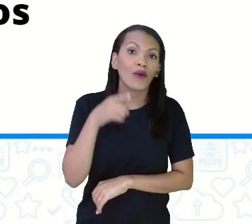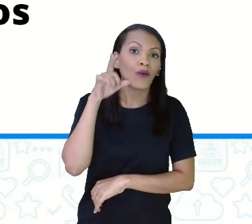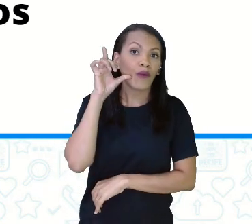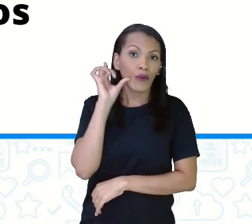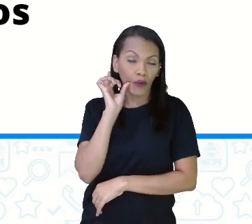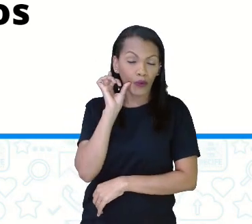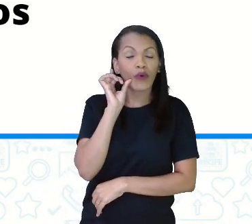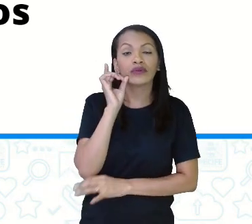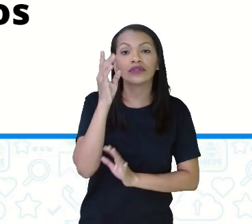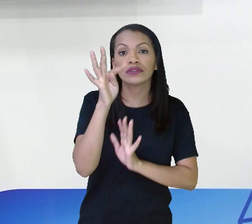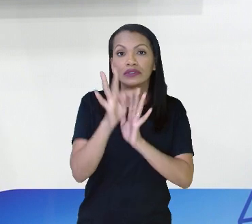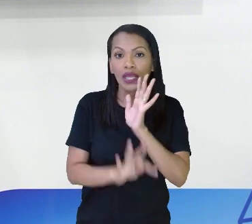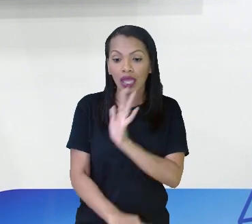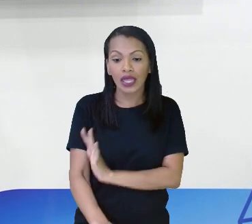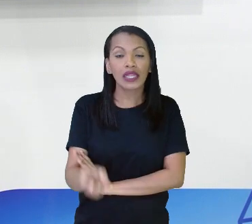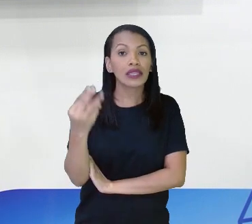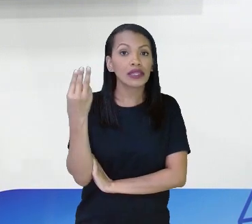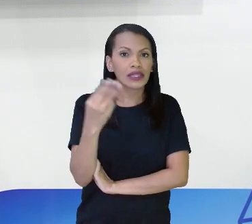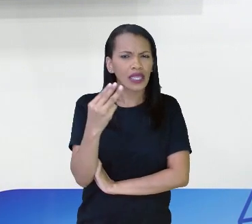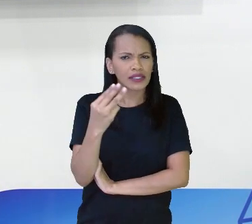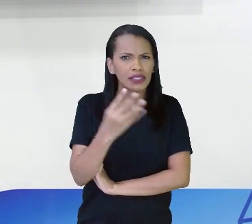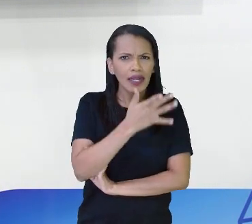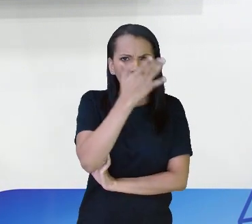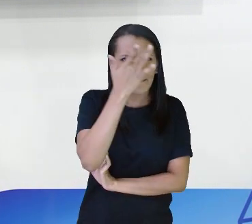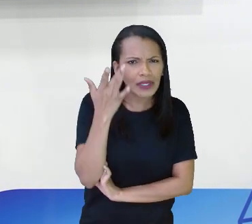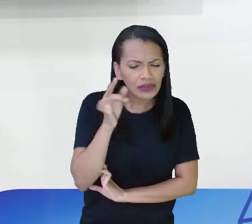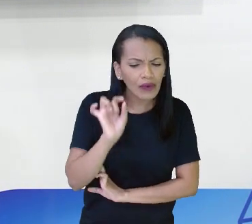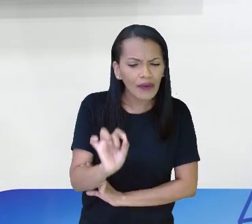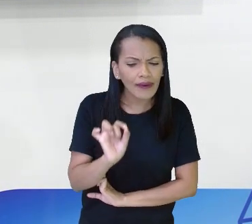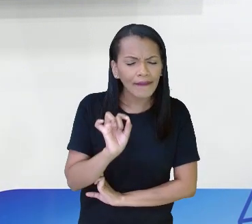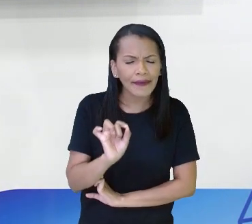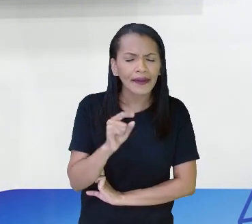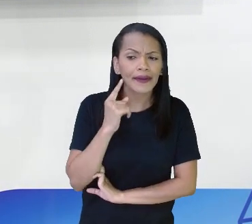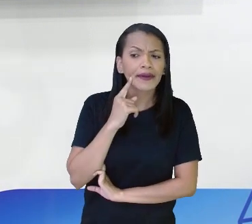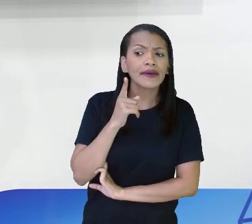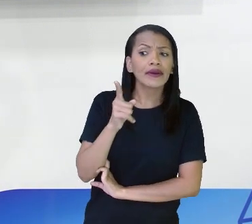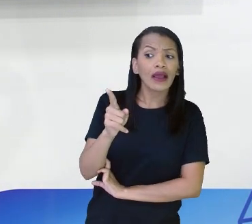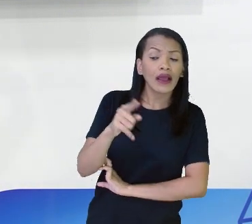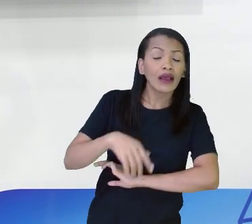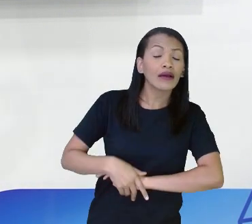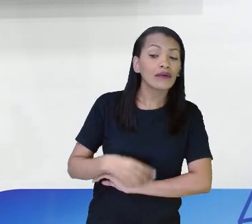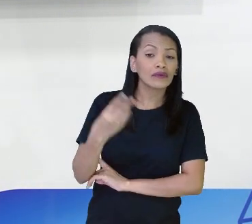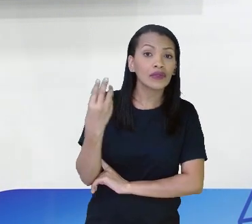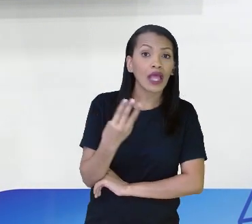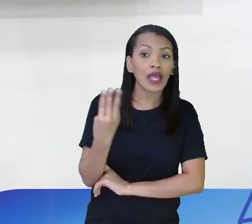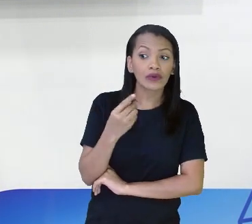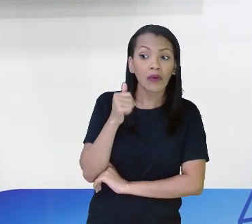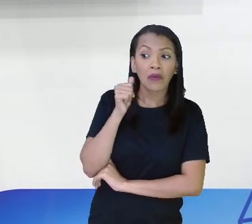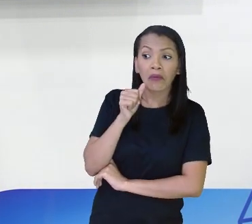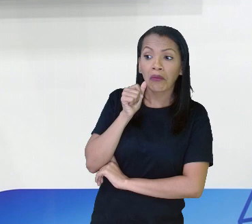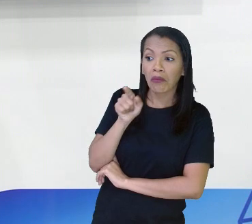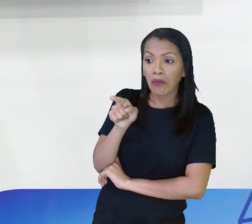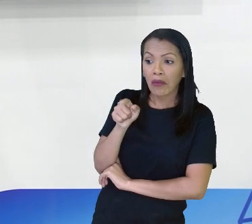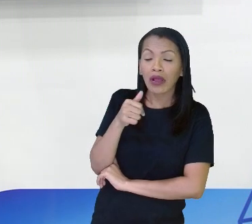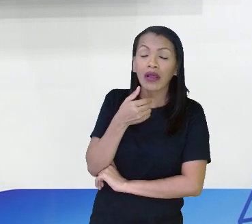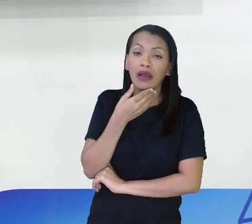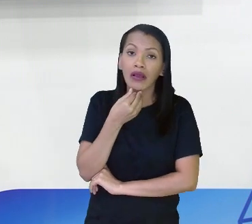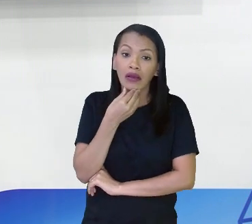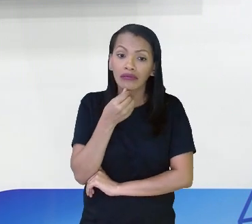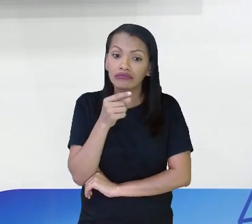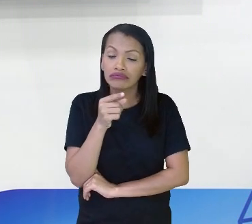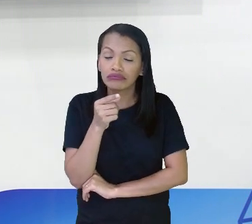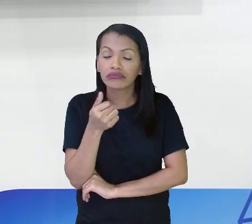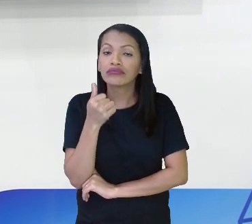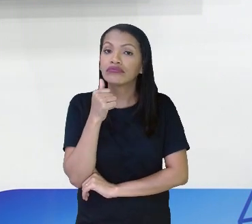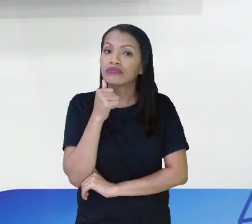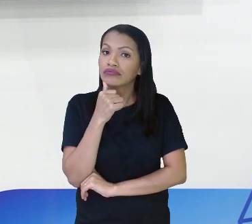terceira pessoa. Que texto é esse? É quando a gente não se inclui, não escrevemos eu, nós, porque